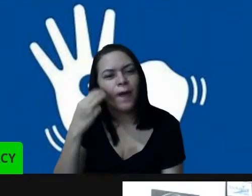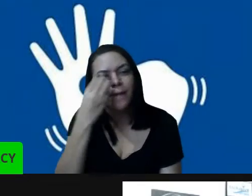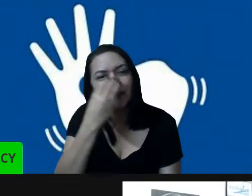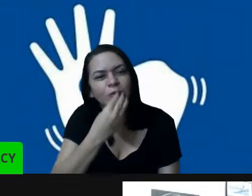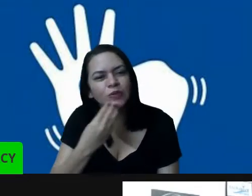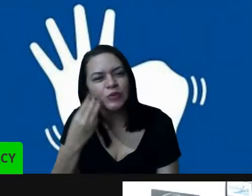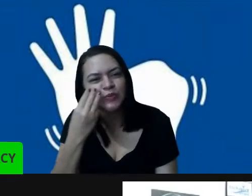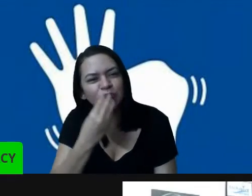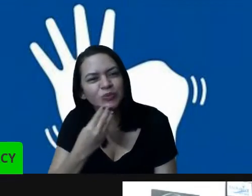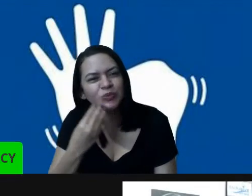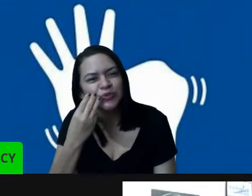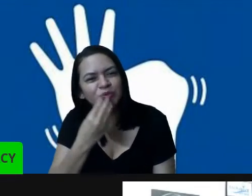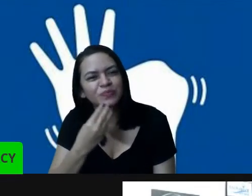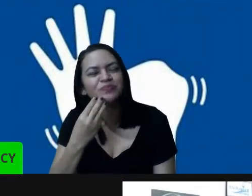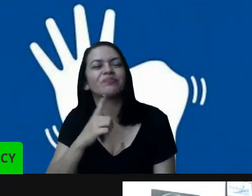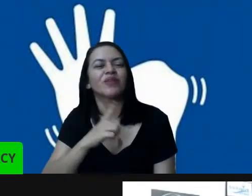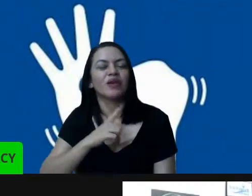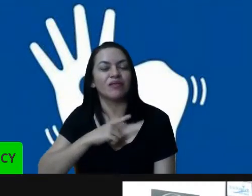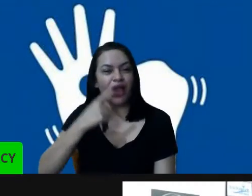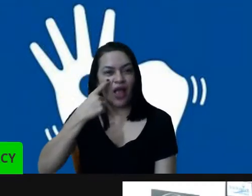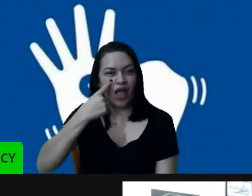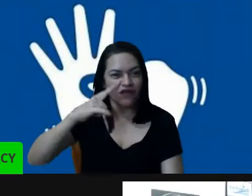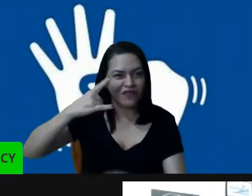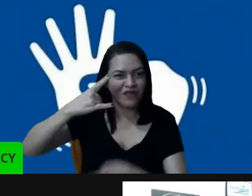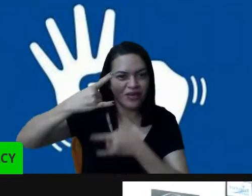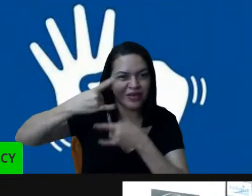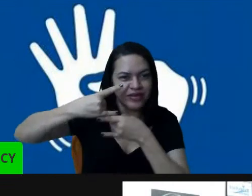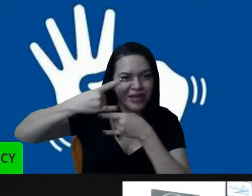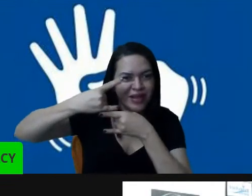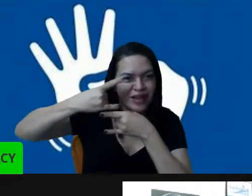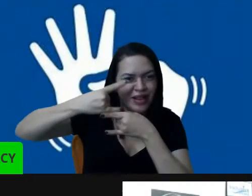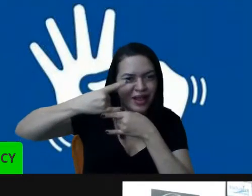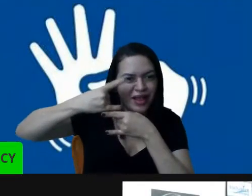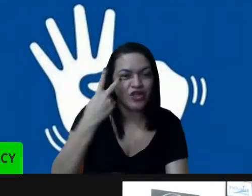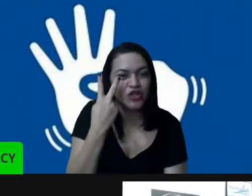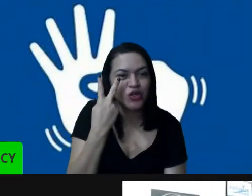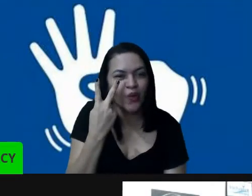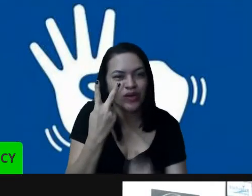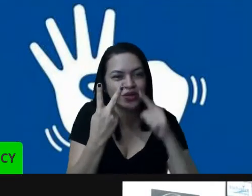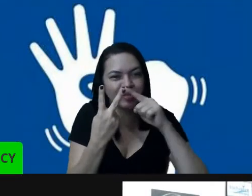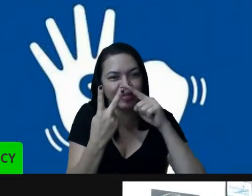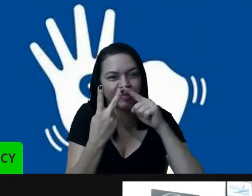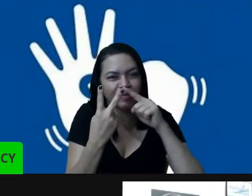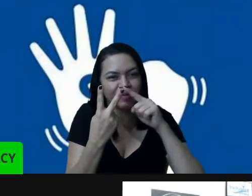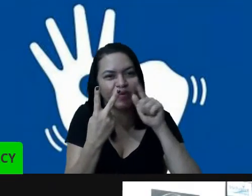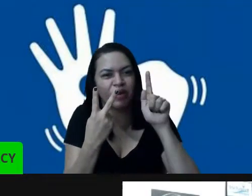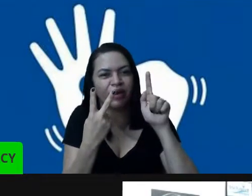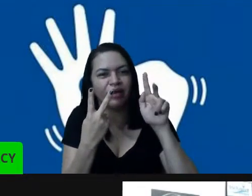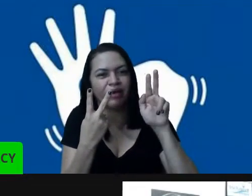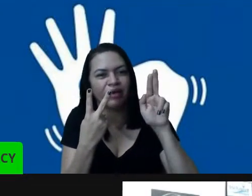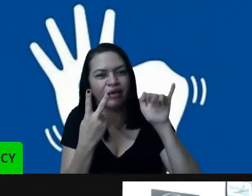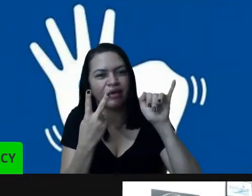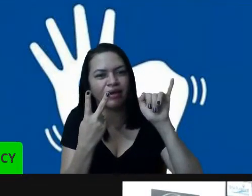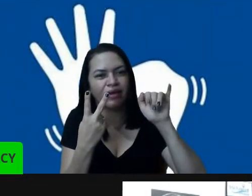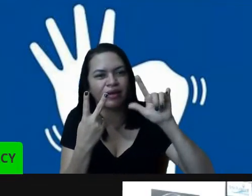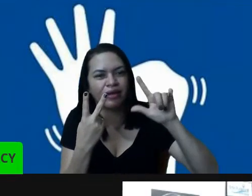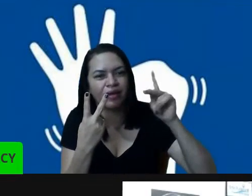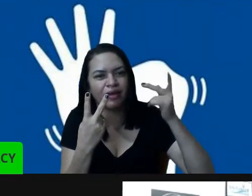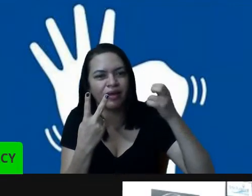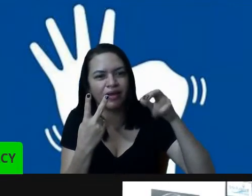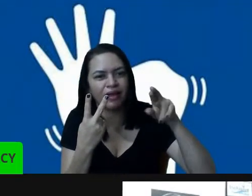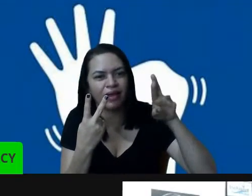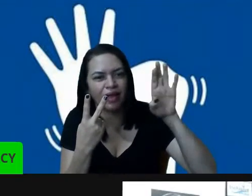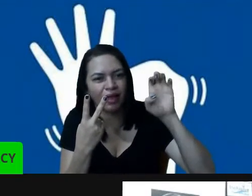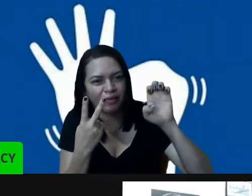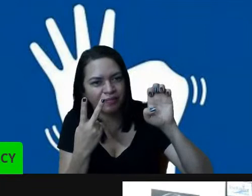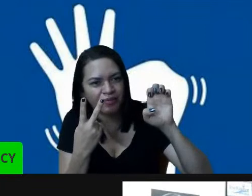na live, eu já tô consigo observar dois amigos meus que são produtores. Um é o Guilherme Meirelles, que ele tem